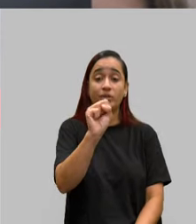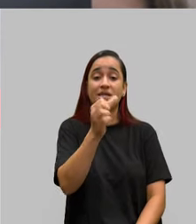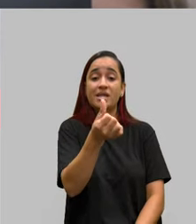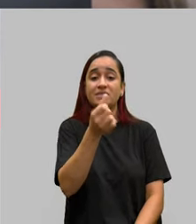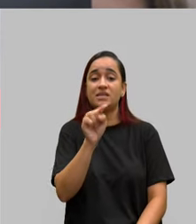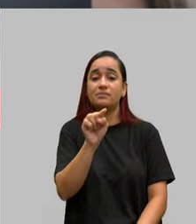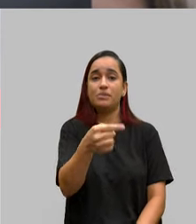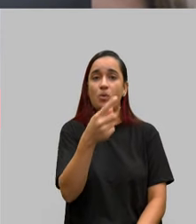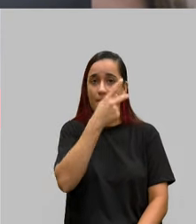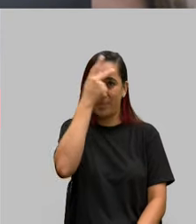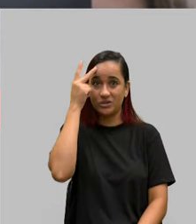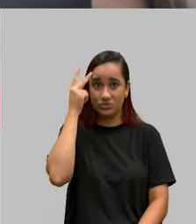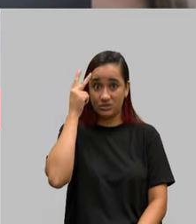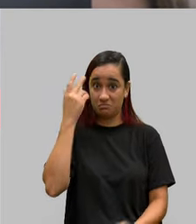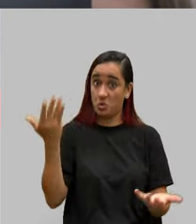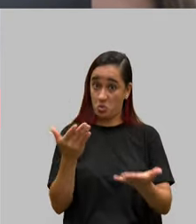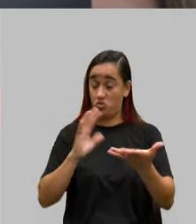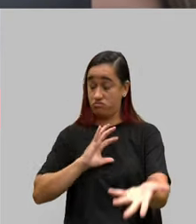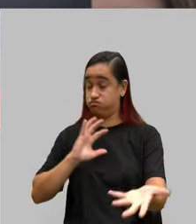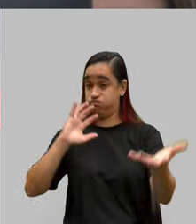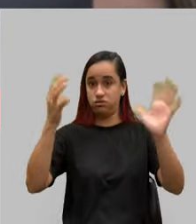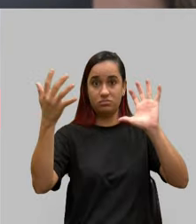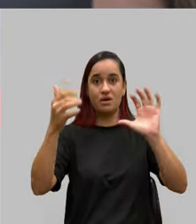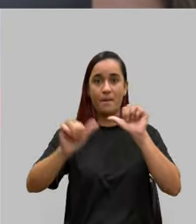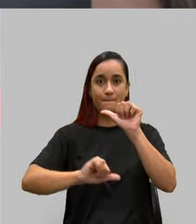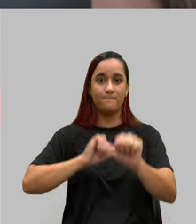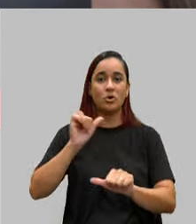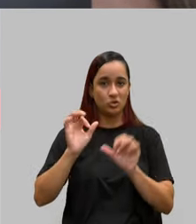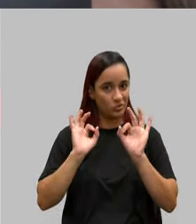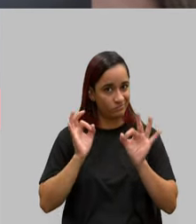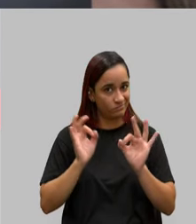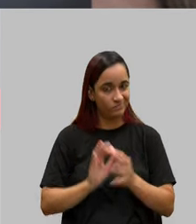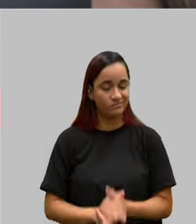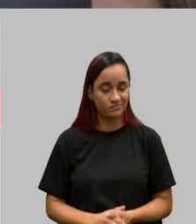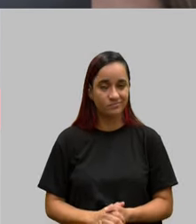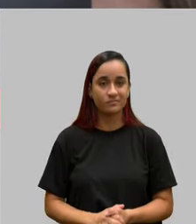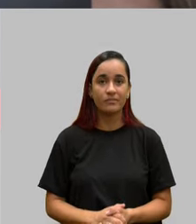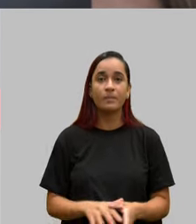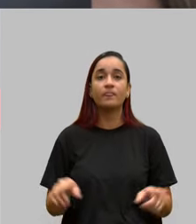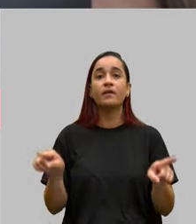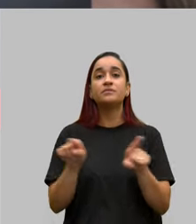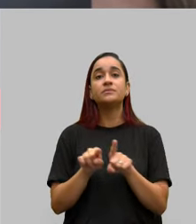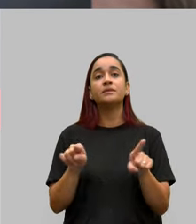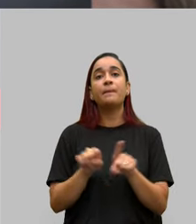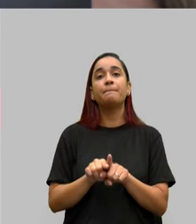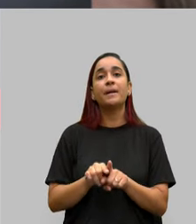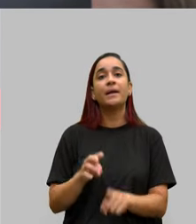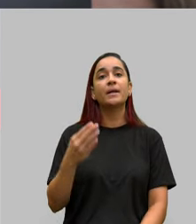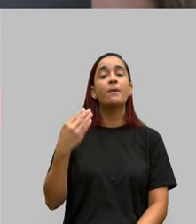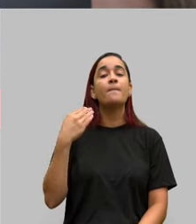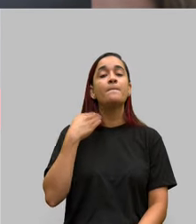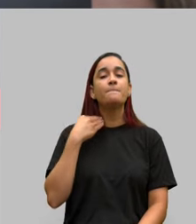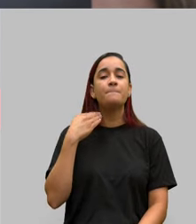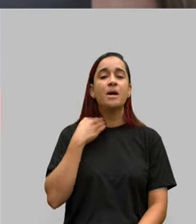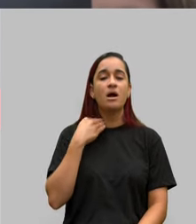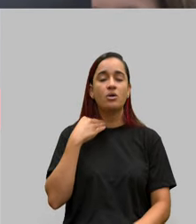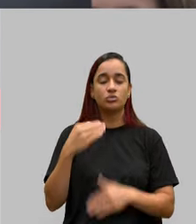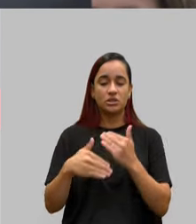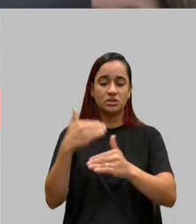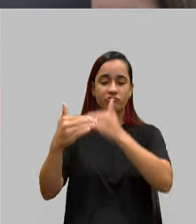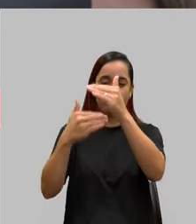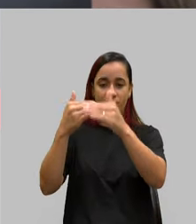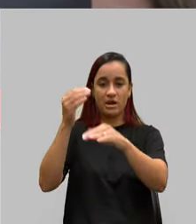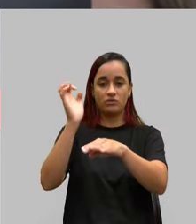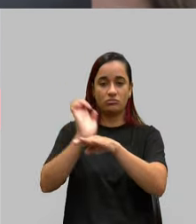hoje esse universo mudou radicalmente Além disso o banco desenvolvimento do Estado de Minas Gerais podia